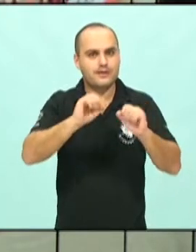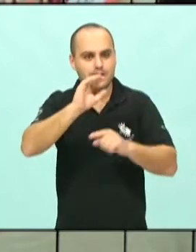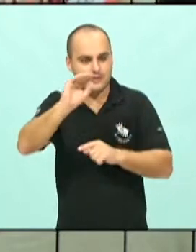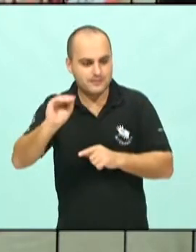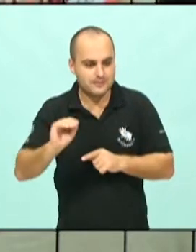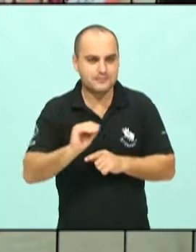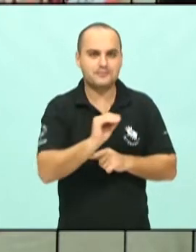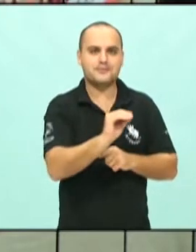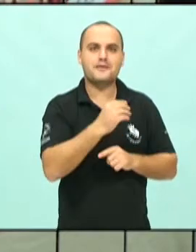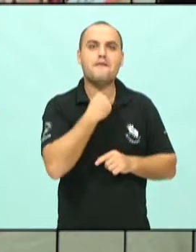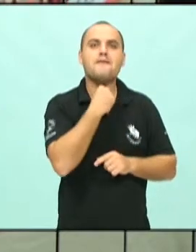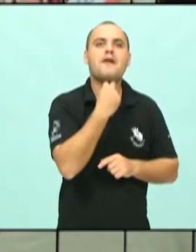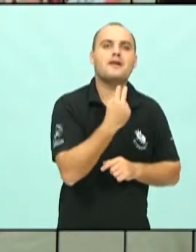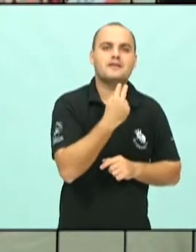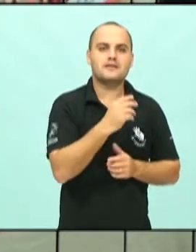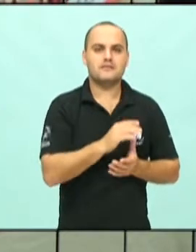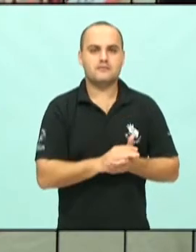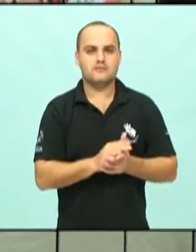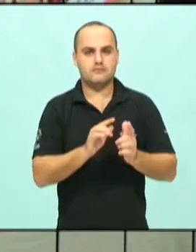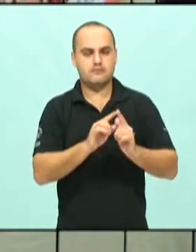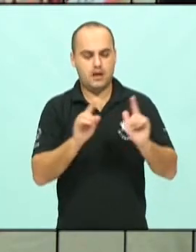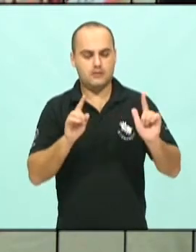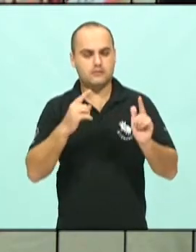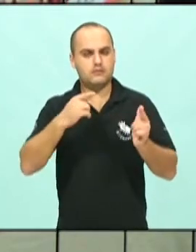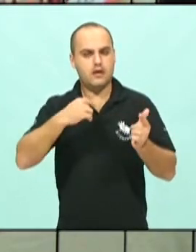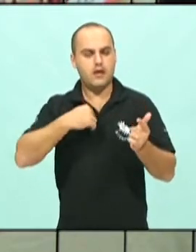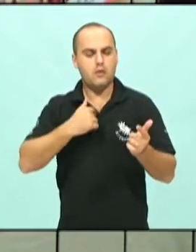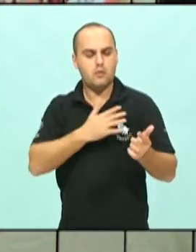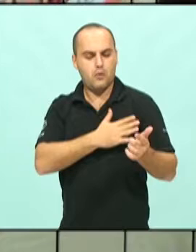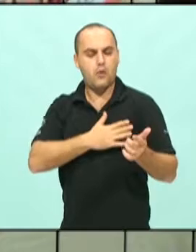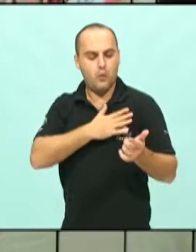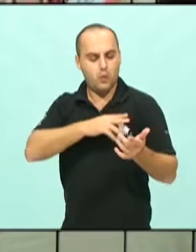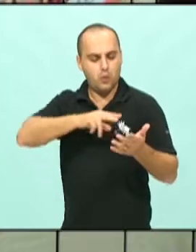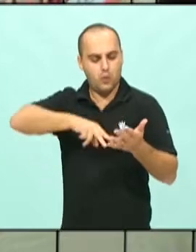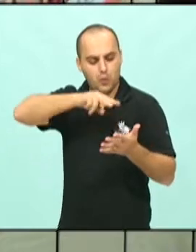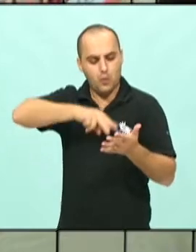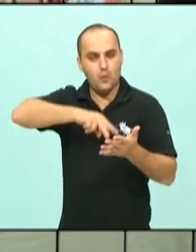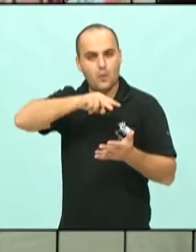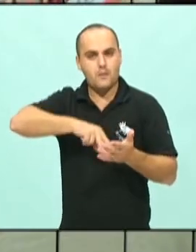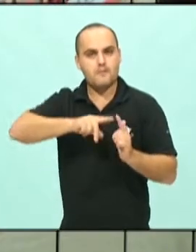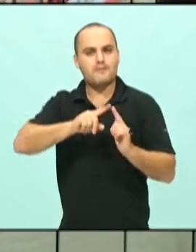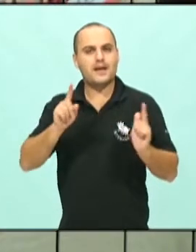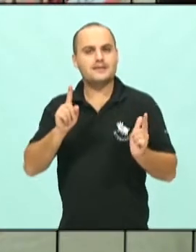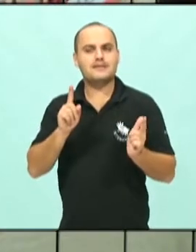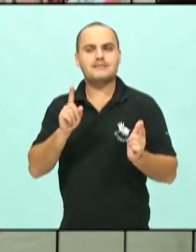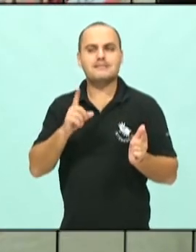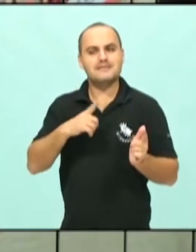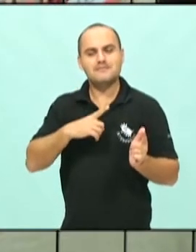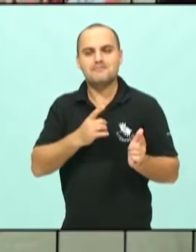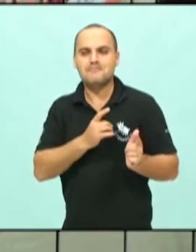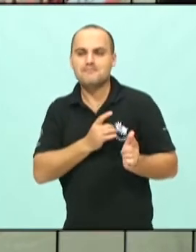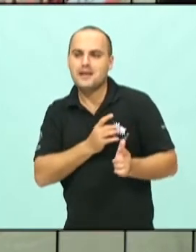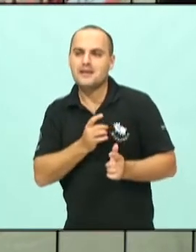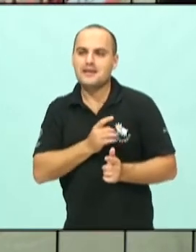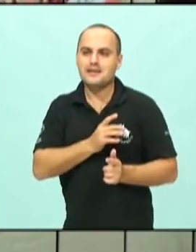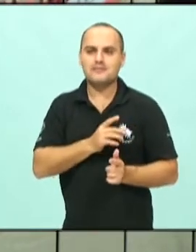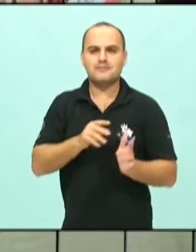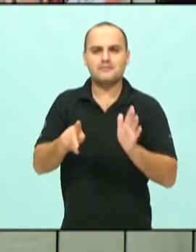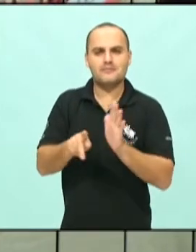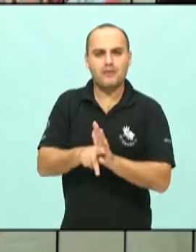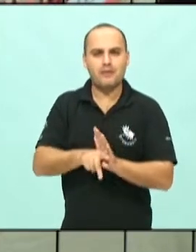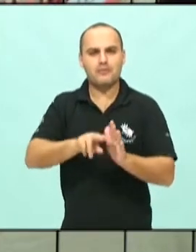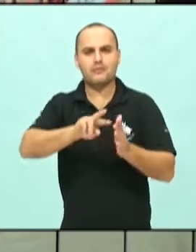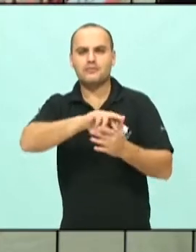escrever, sempre tive muito medo. Embora eu seja um leitor, gosto muito de ler, sempre tinha medo porque é um outro universo, é a poesia, é